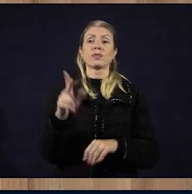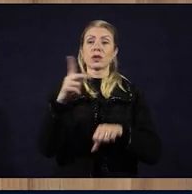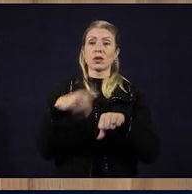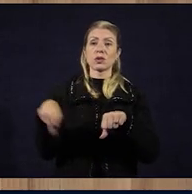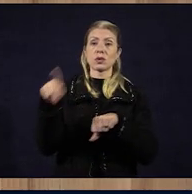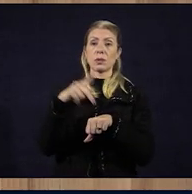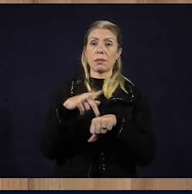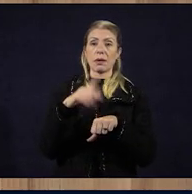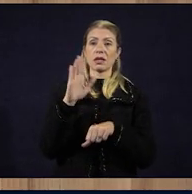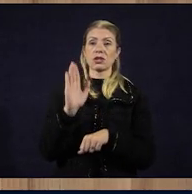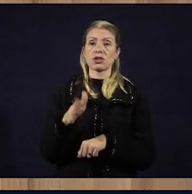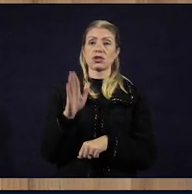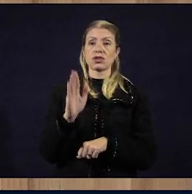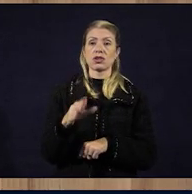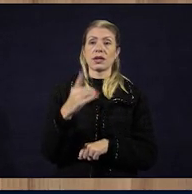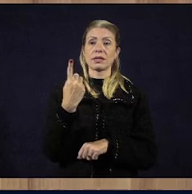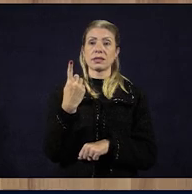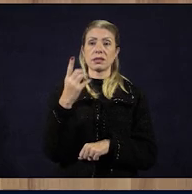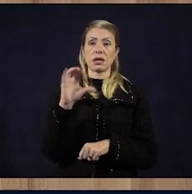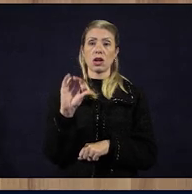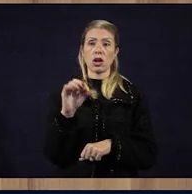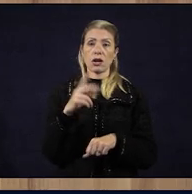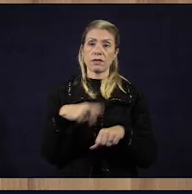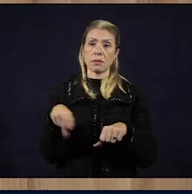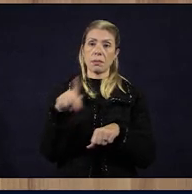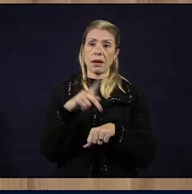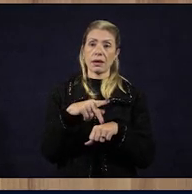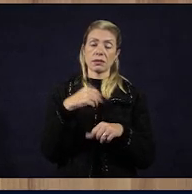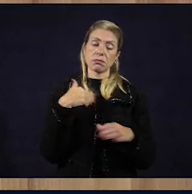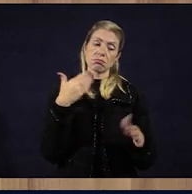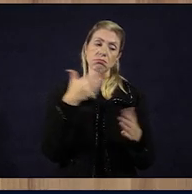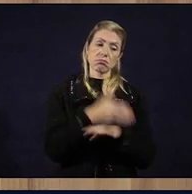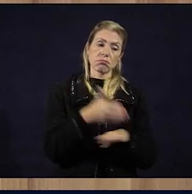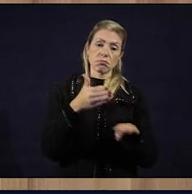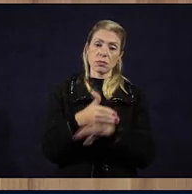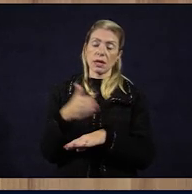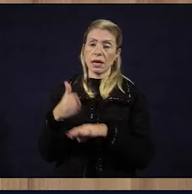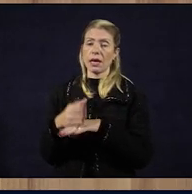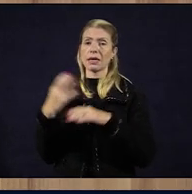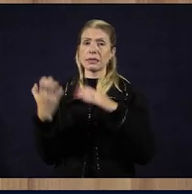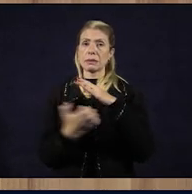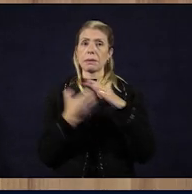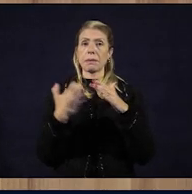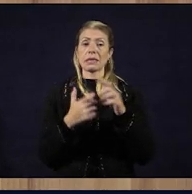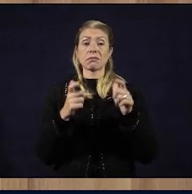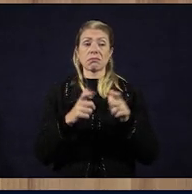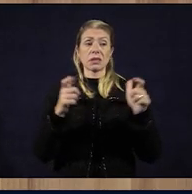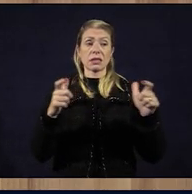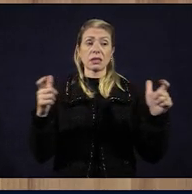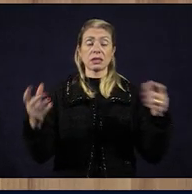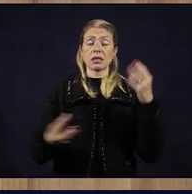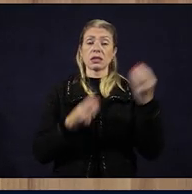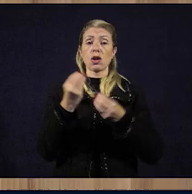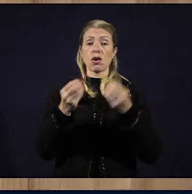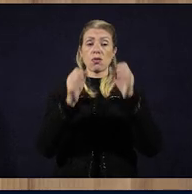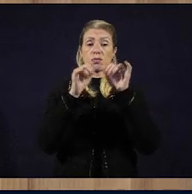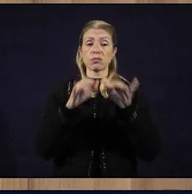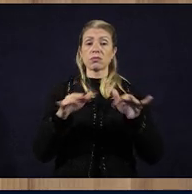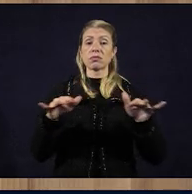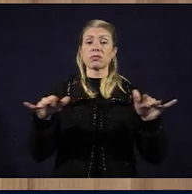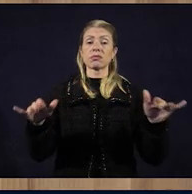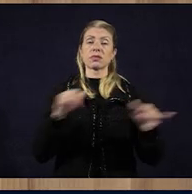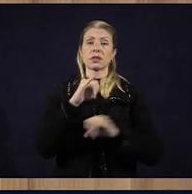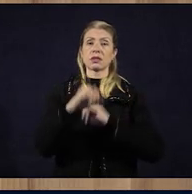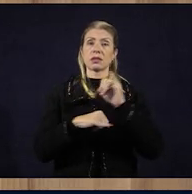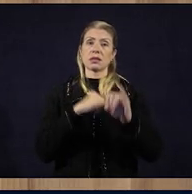que a gente viajou já fui para 19 países sempre visitando essas empresas satélite estão crescendo muito eles vão ter uma grande capilaridade o Brasil